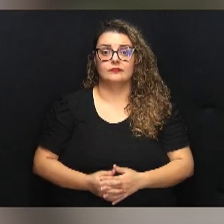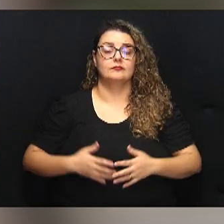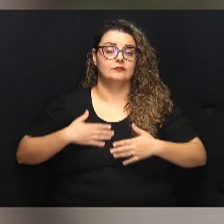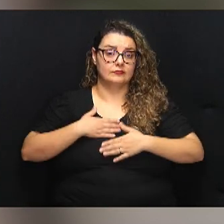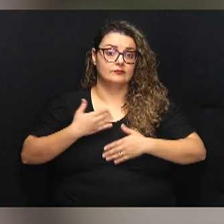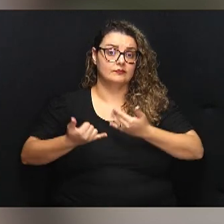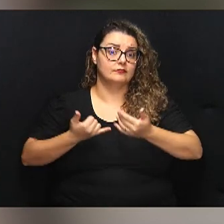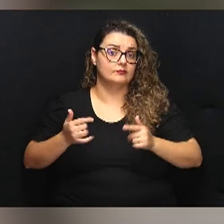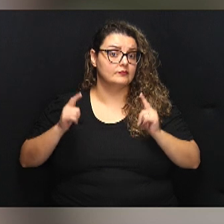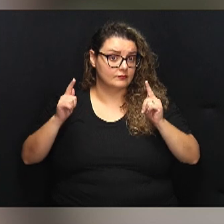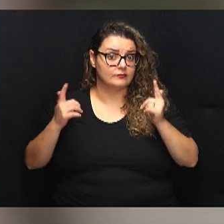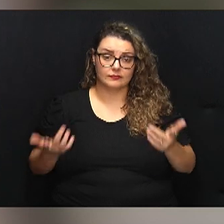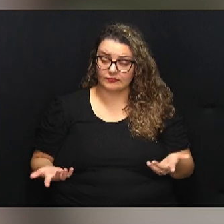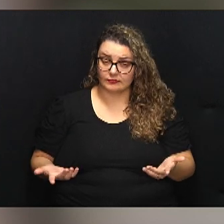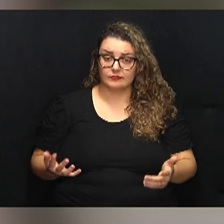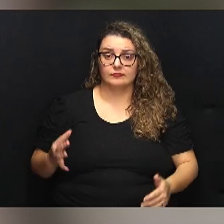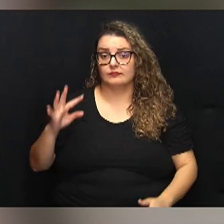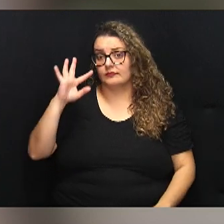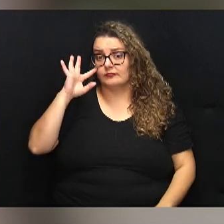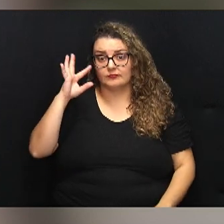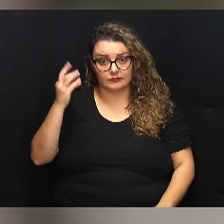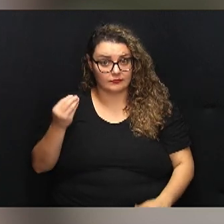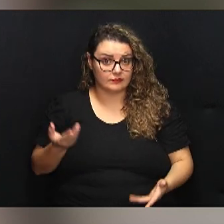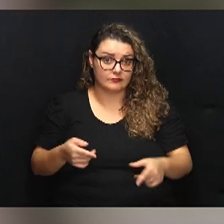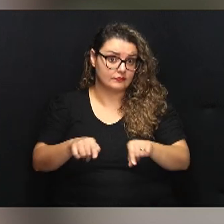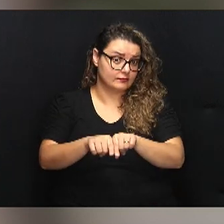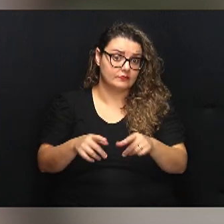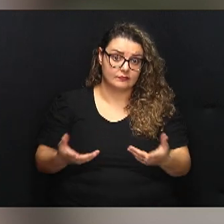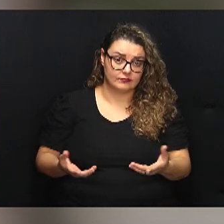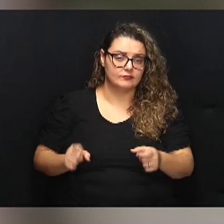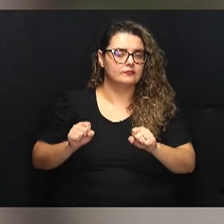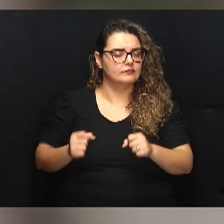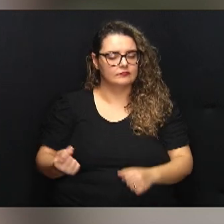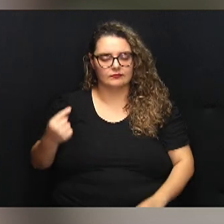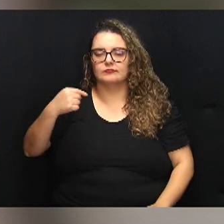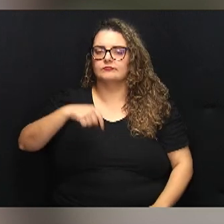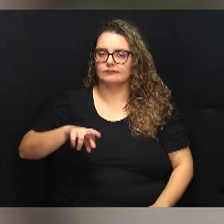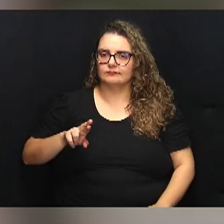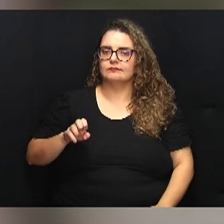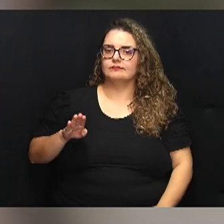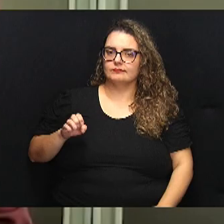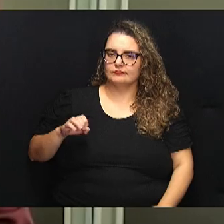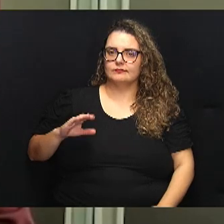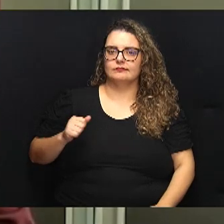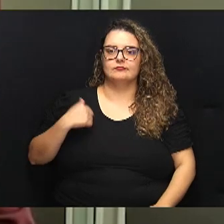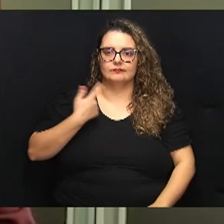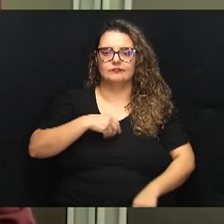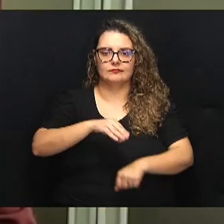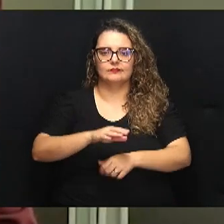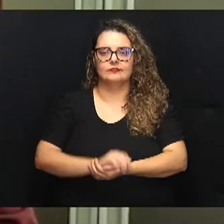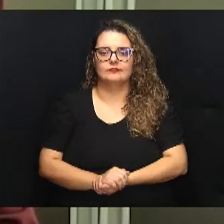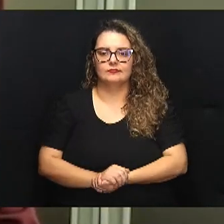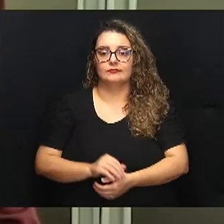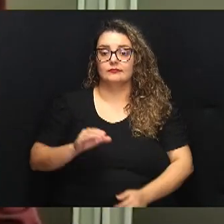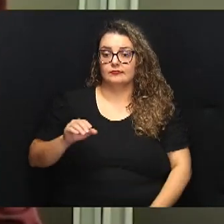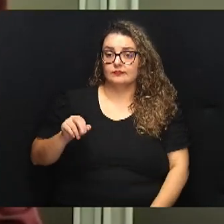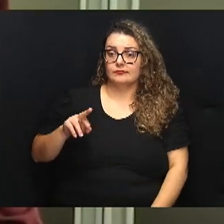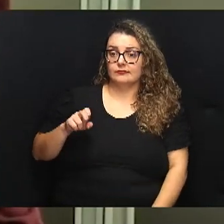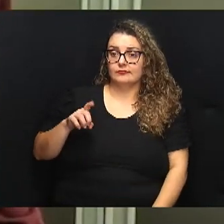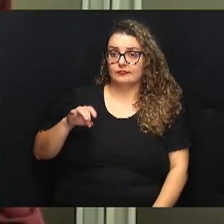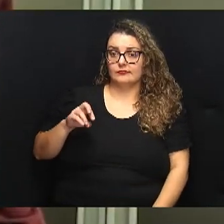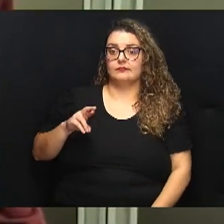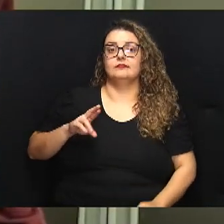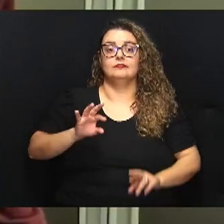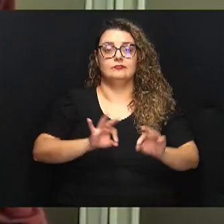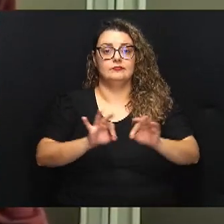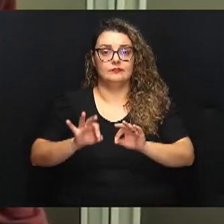entretenimento e de conhecimento, né? Pode trazer para a Rabeca que a gente caminha para as pessoas. O curador do projeto Revisitando o